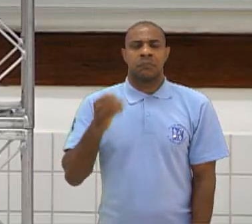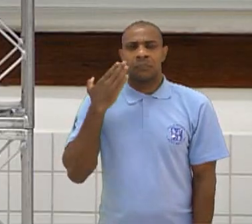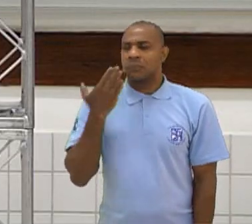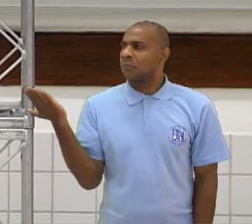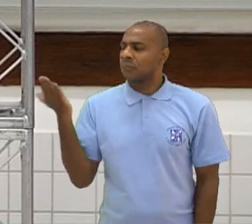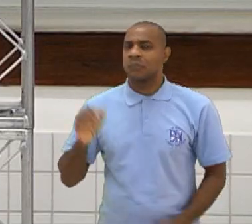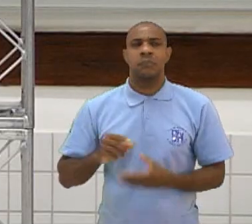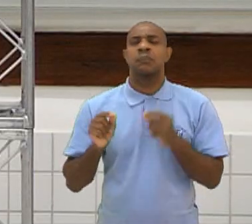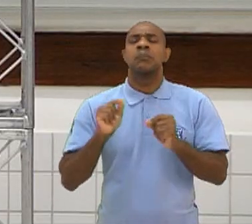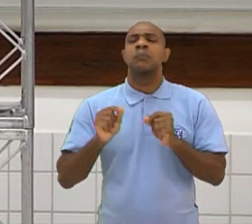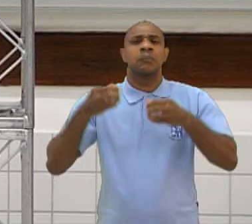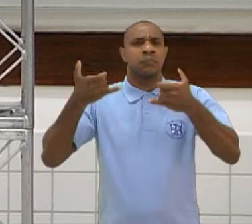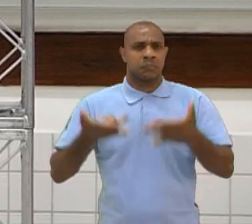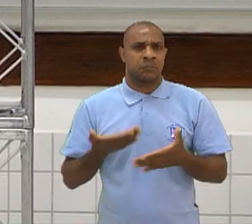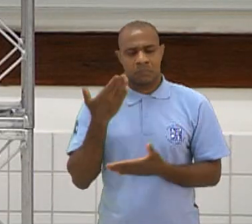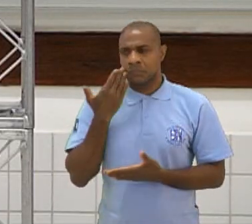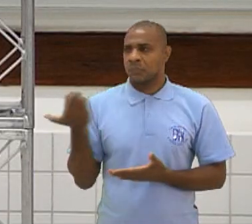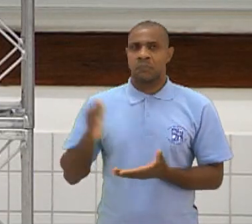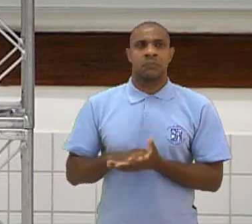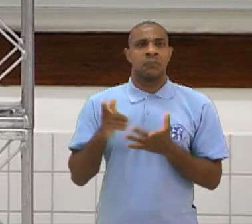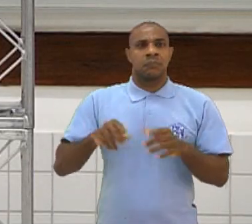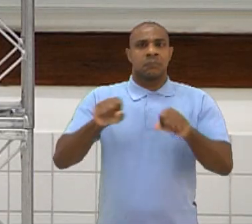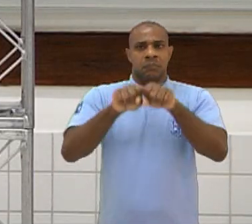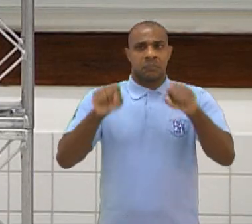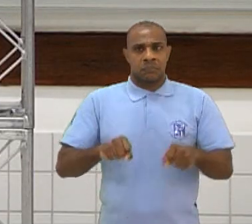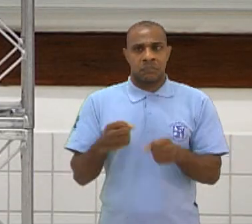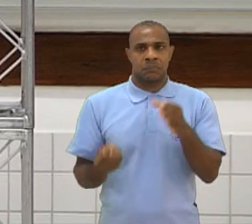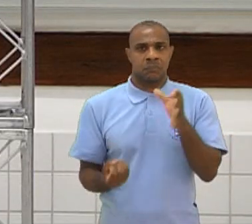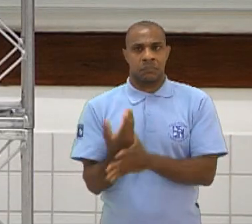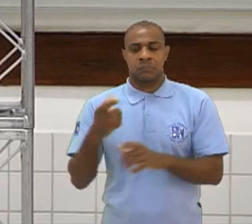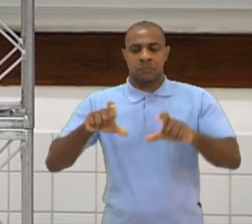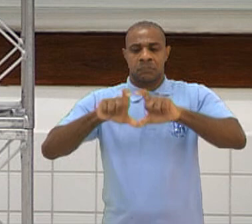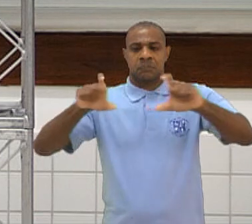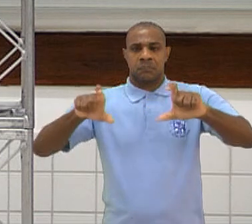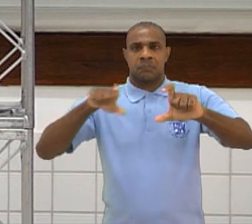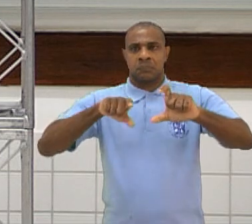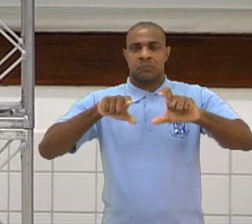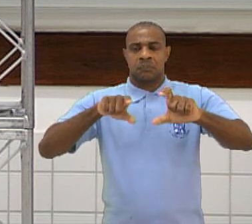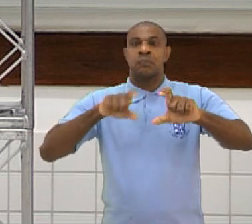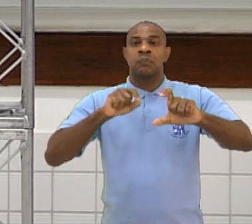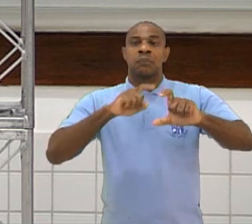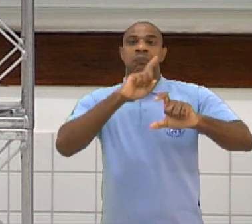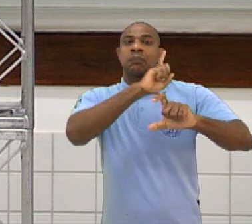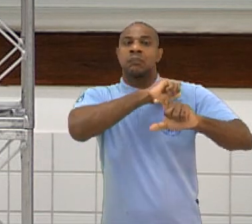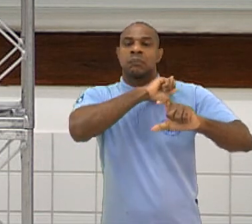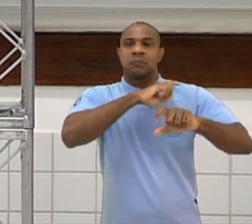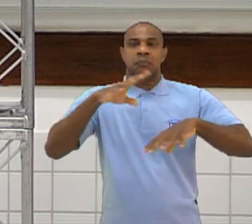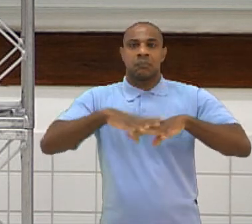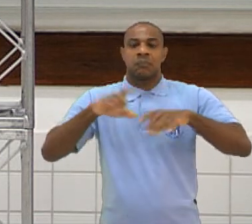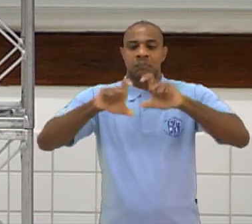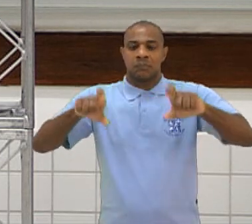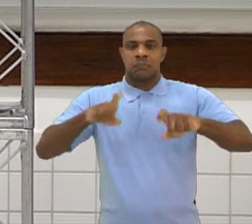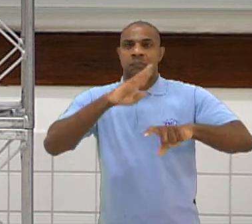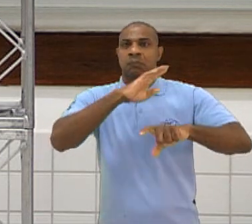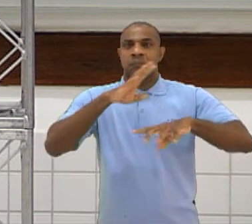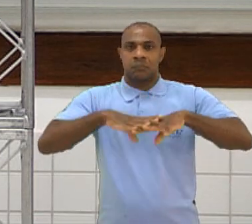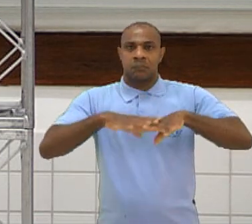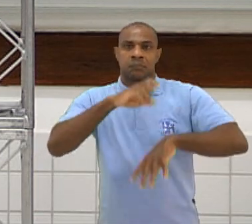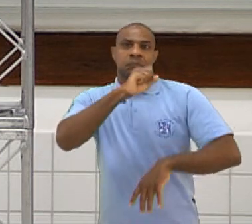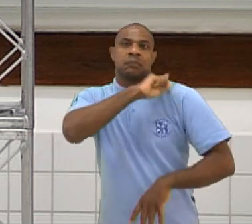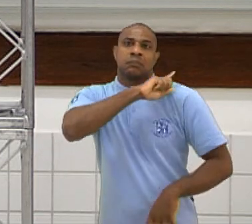vou falar para você o que é. É um sistema formado por equações do primeiro grau. É isso, simplesmente. Ah, professor, então quer